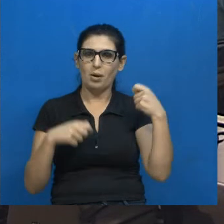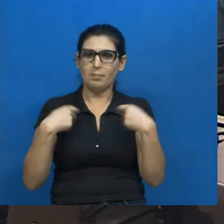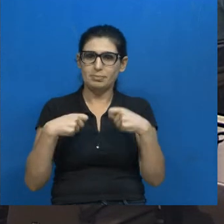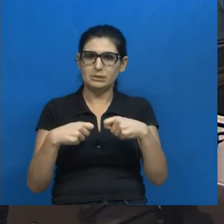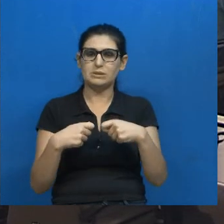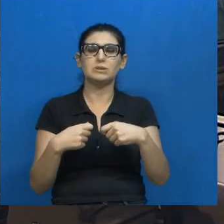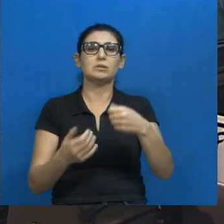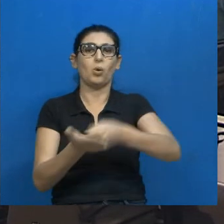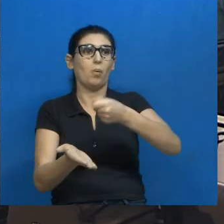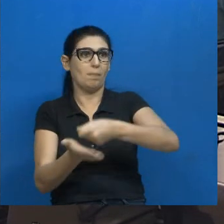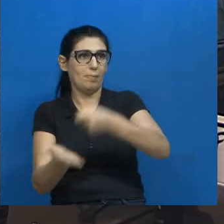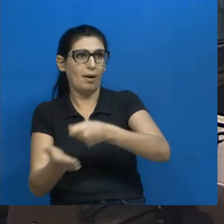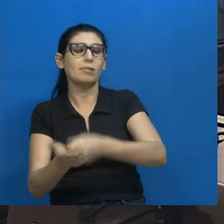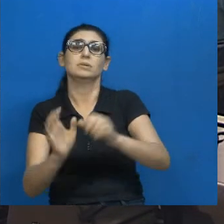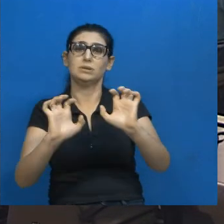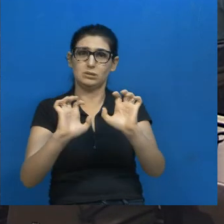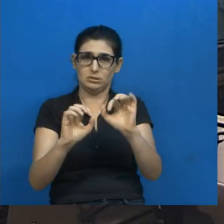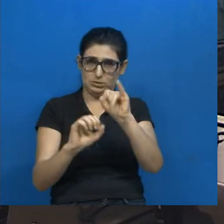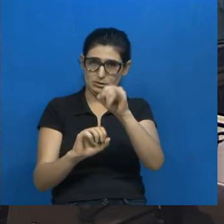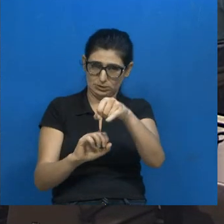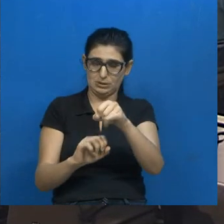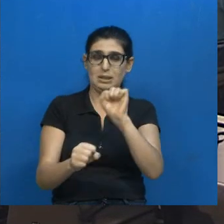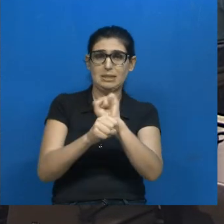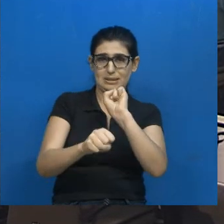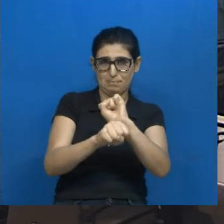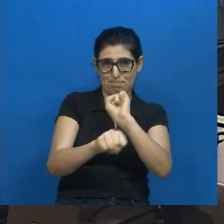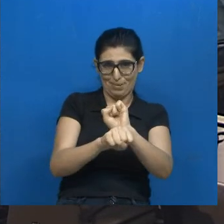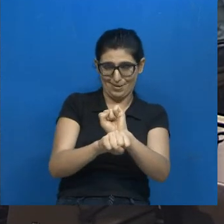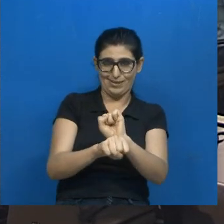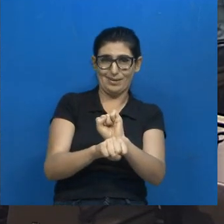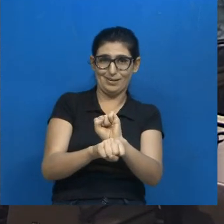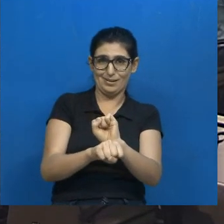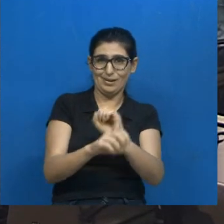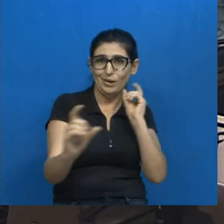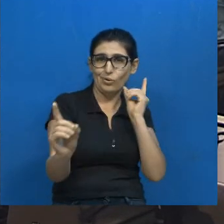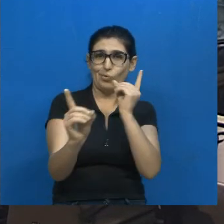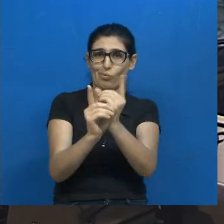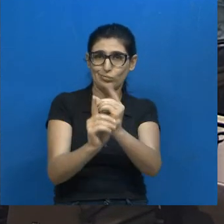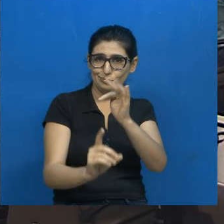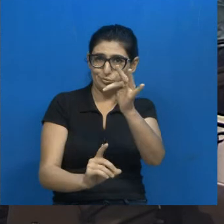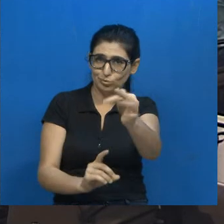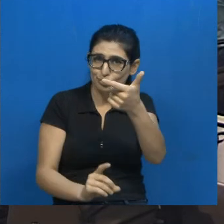audiência regionalizada, que tem um encontro para ouvir